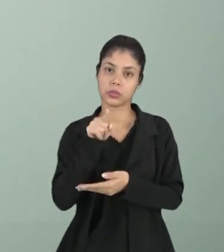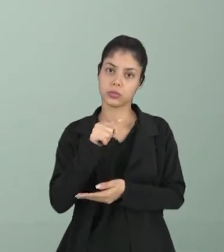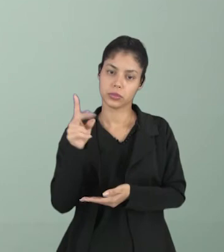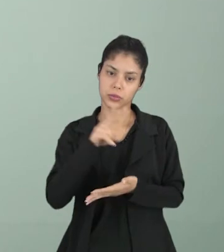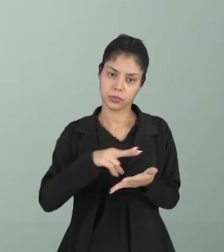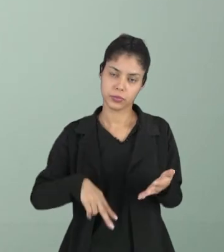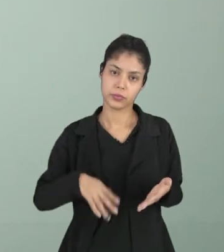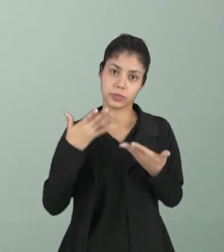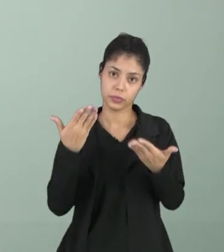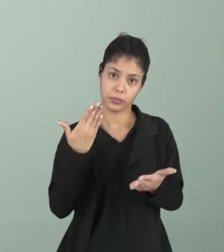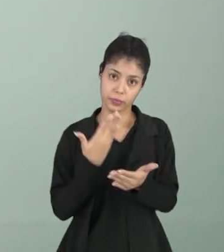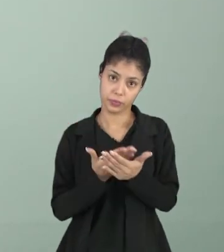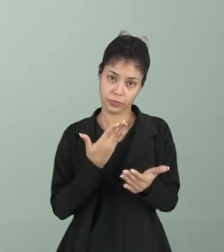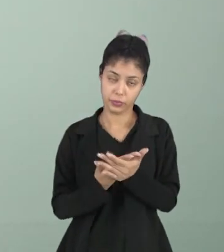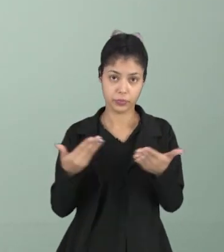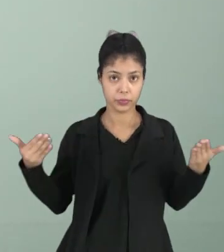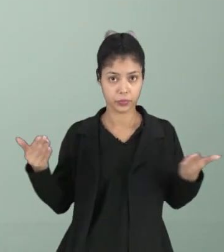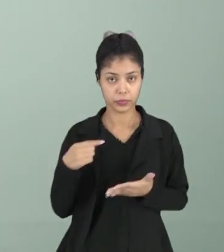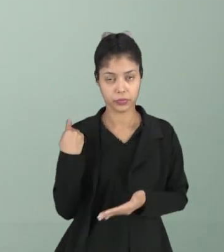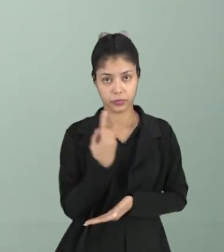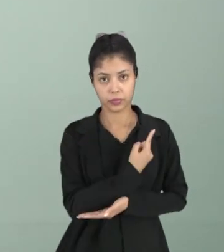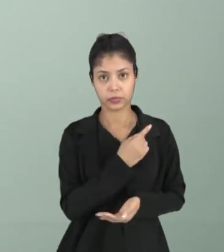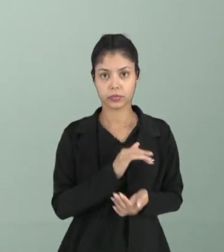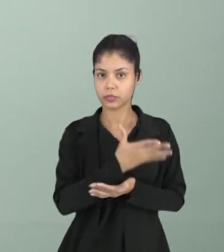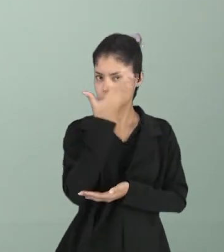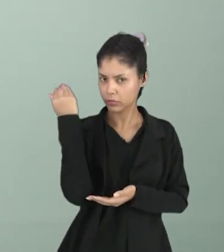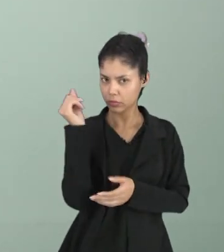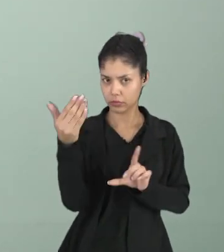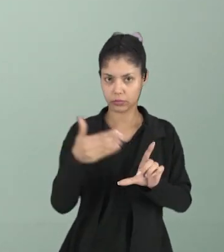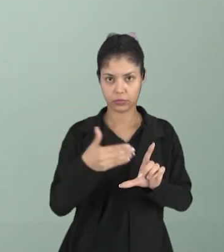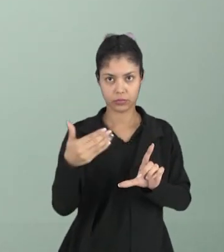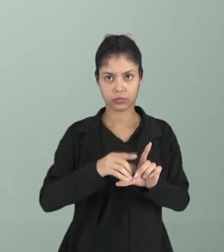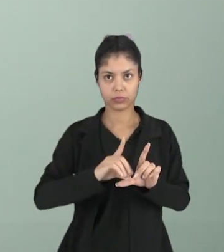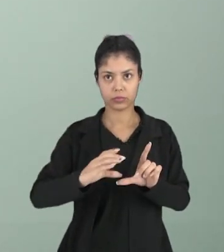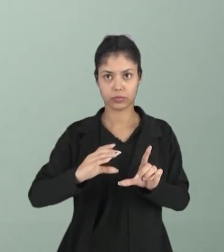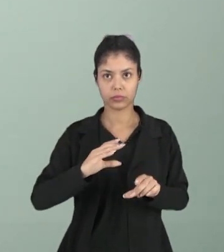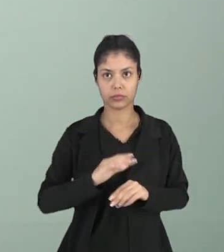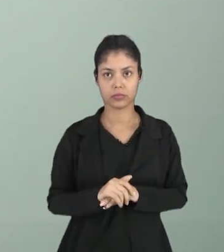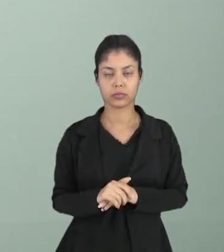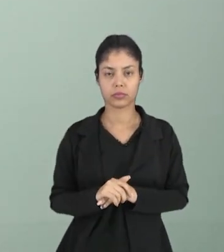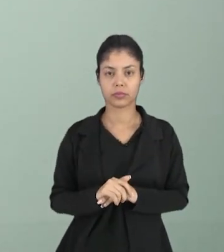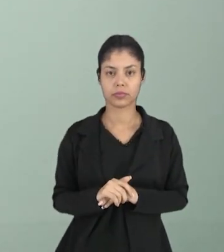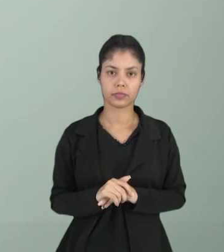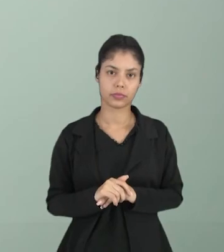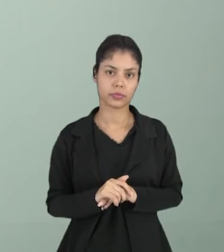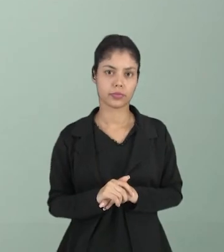pega. Essa foi a nossa aula de hoje. Não esqueçam de acessar a plataforma